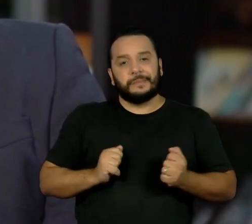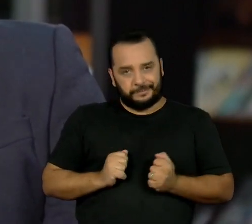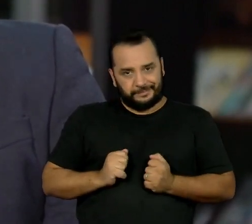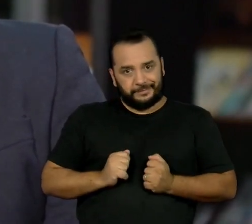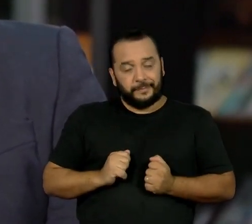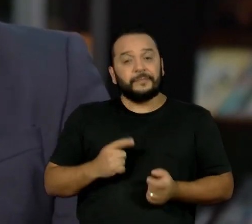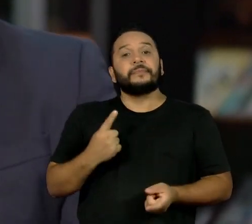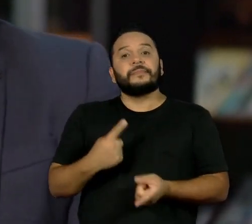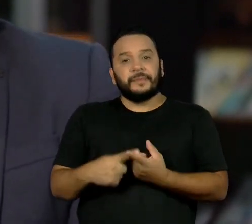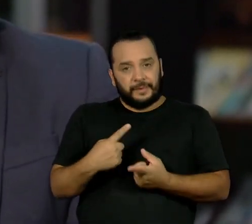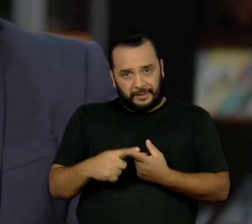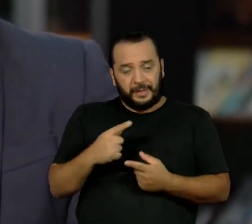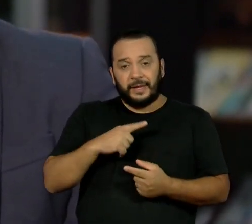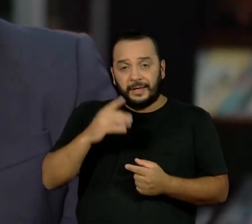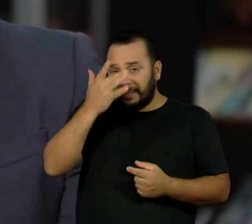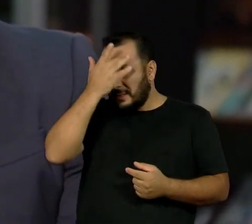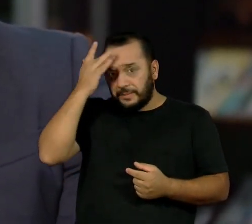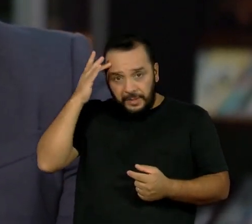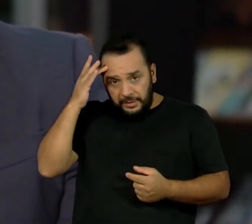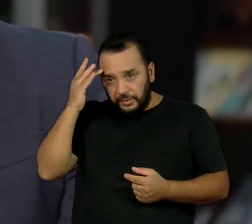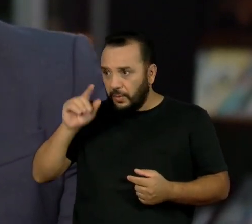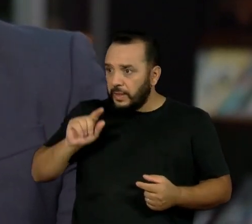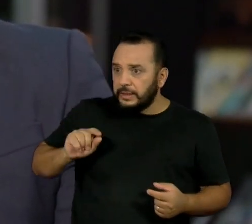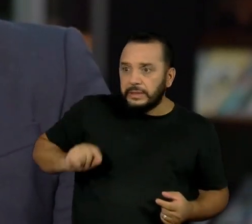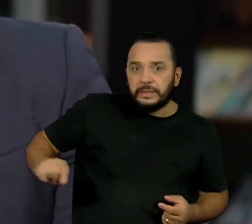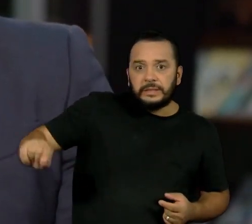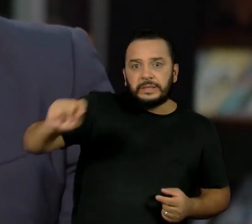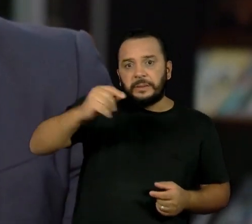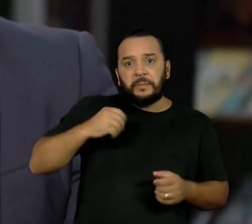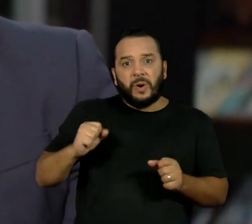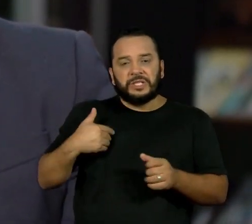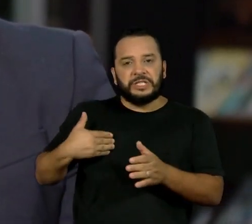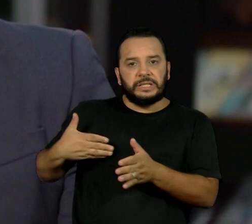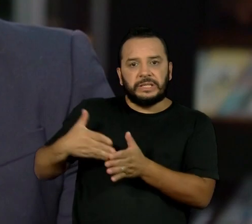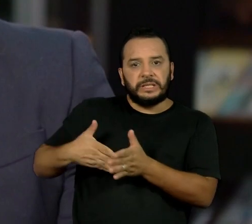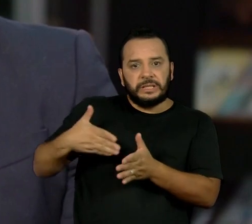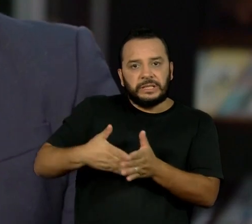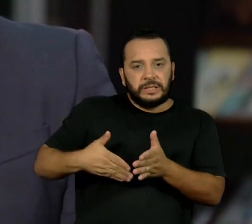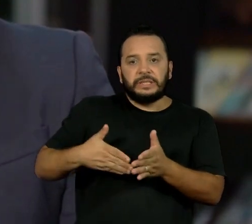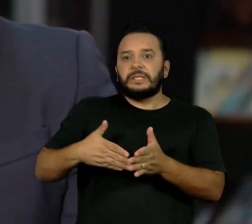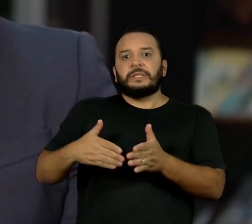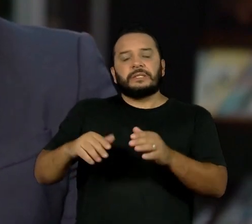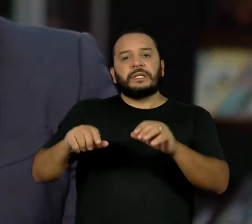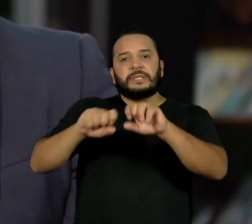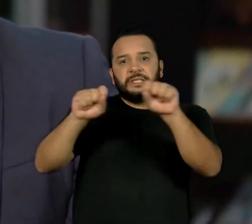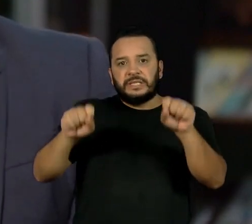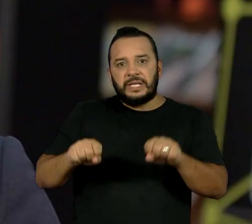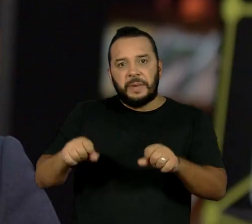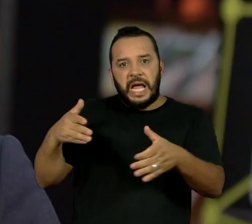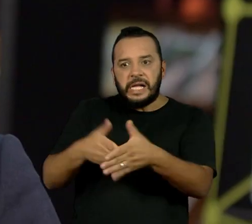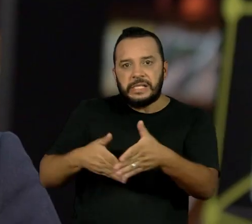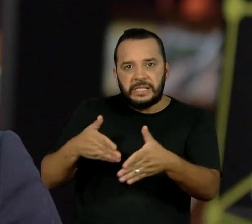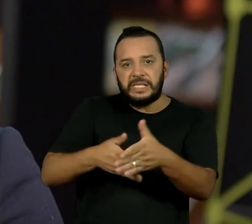ser excluídas de acesso a recursos, de acesso a serviços, ou mesmo